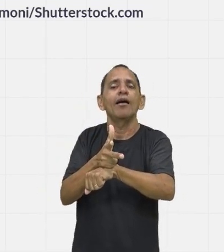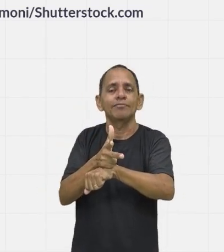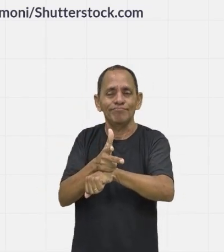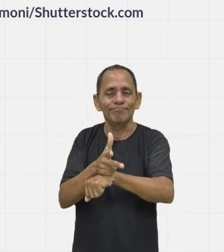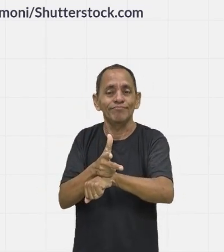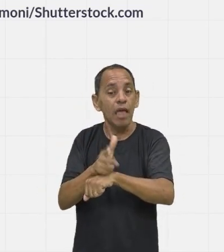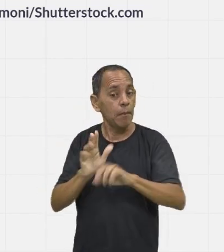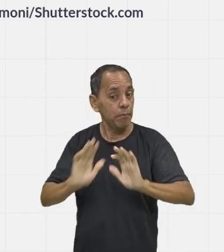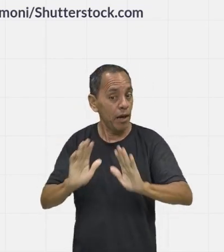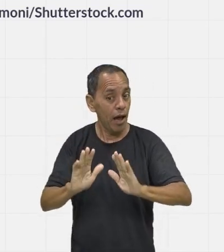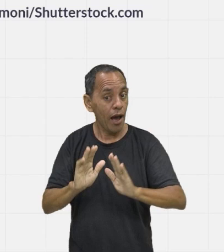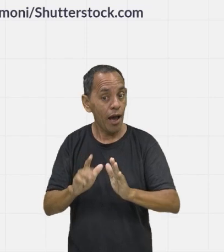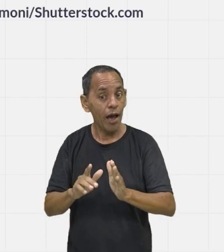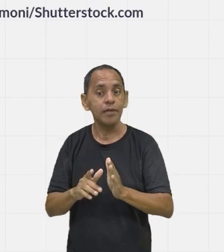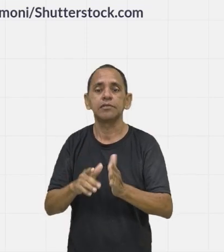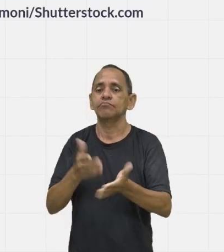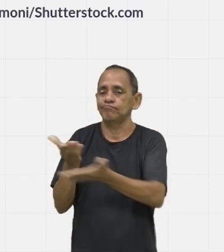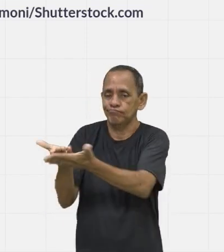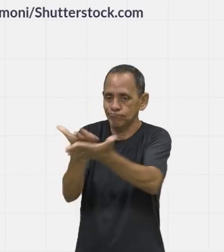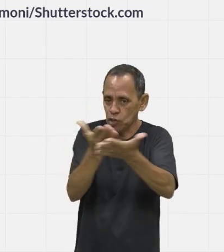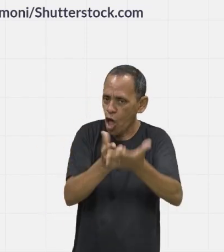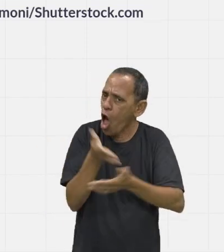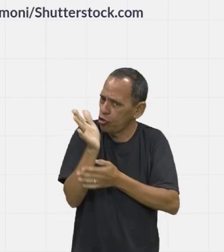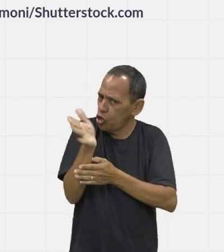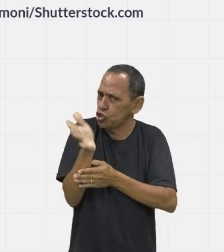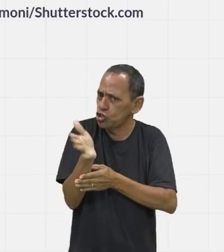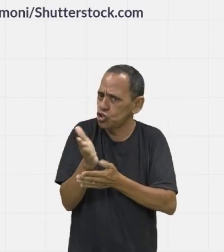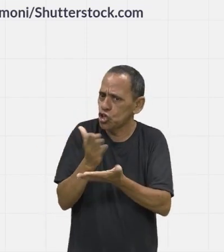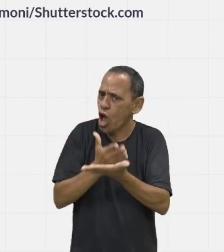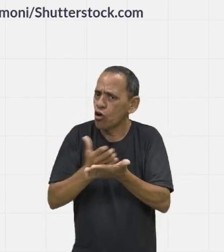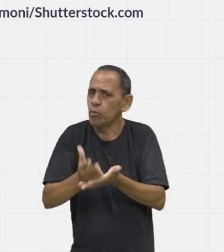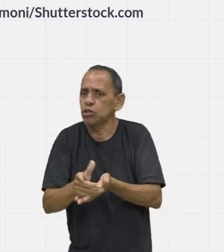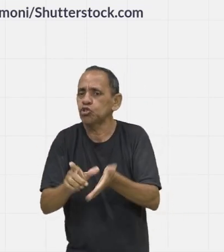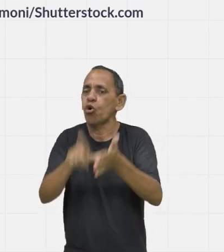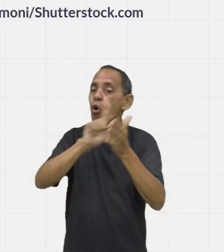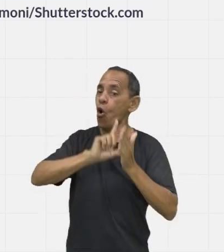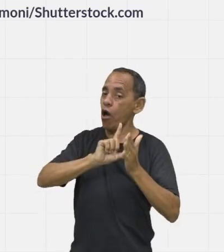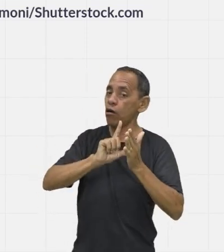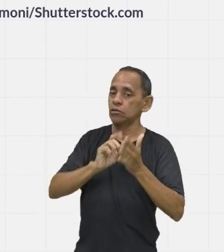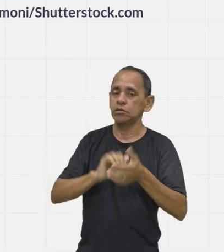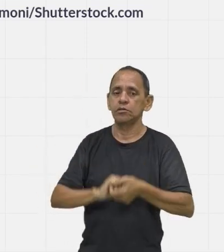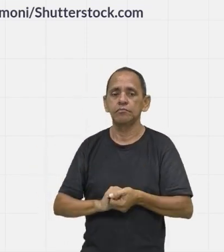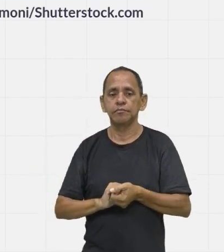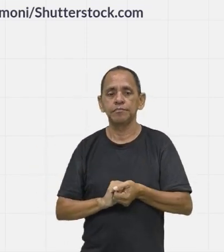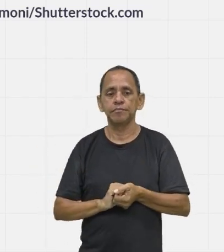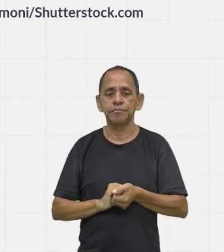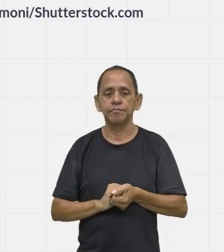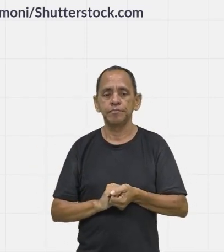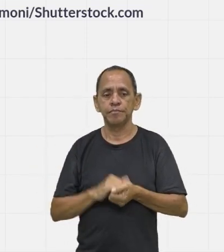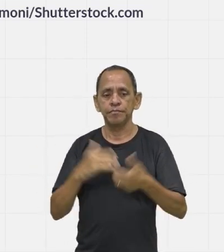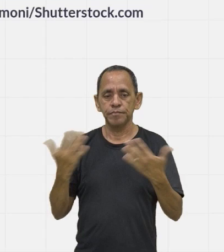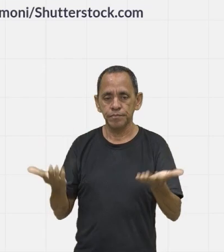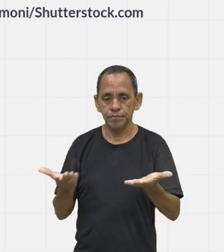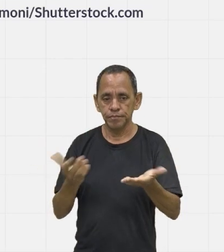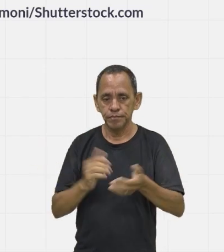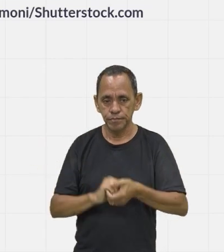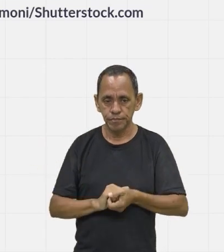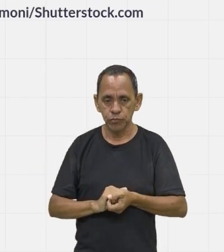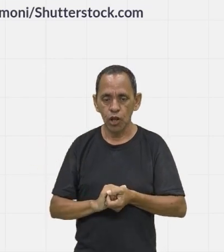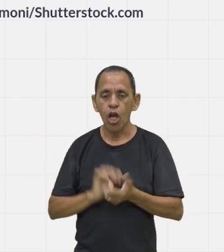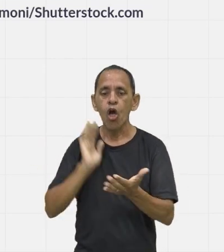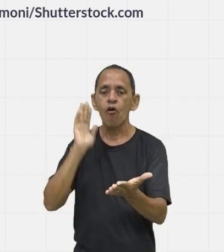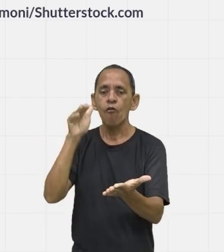horas, você e o seu aluno, viu, professor presencial? E às 16h30 a gente encerra a aula